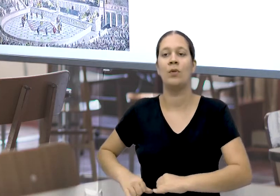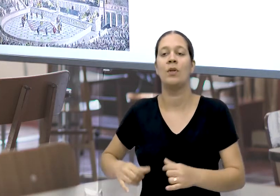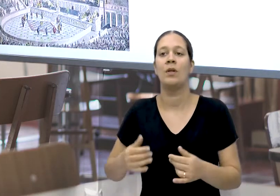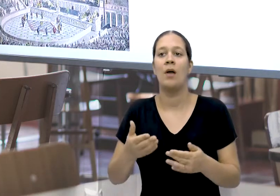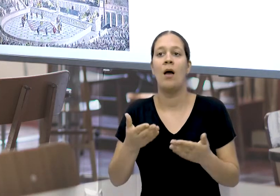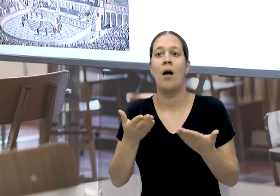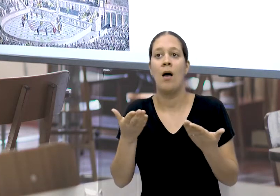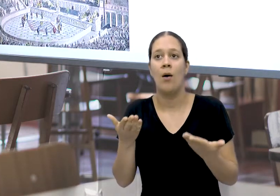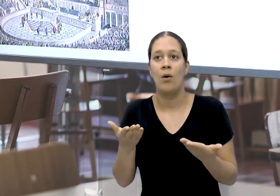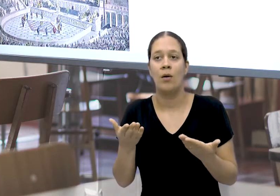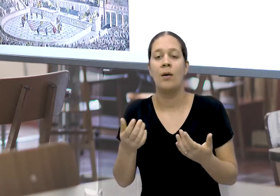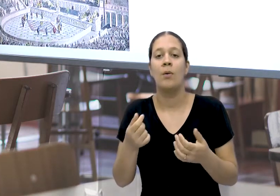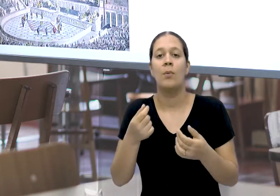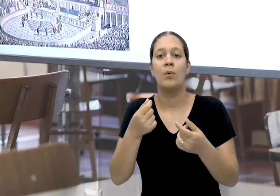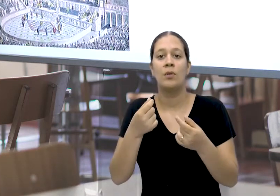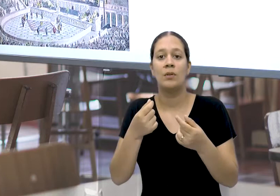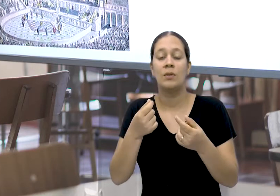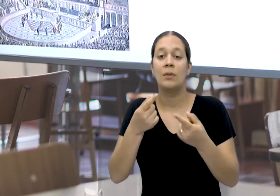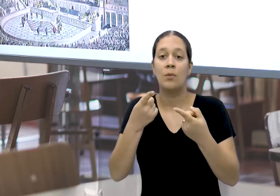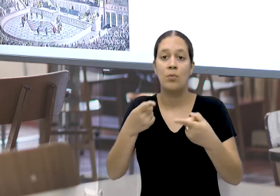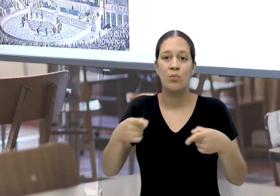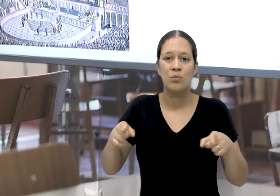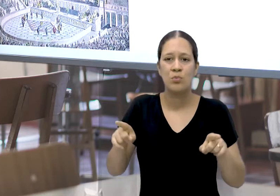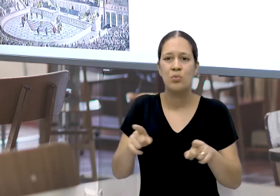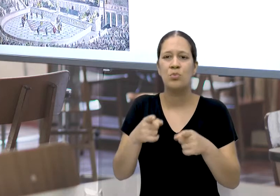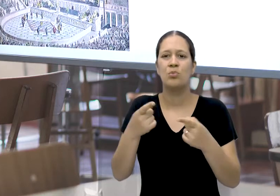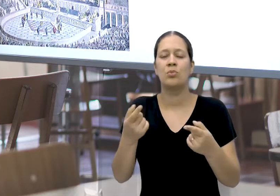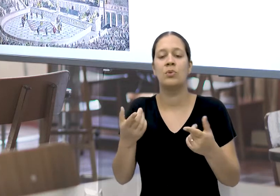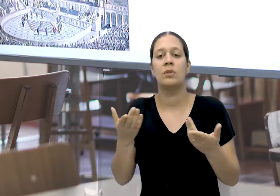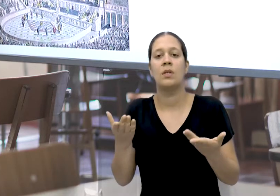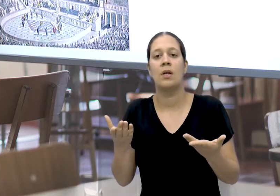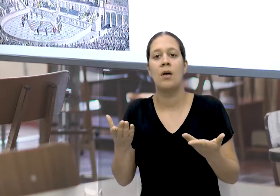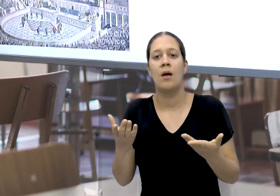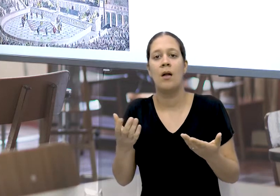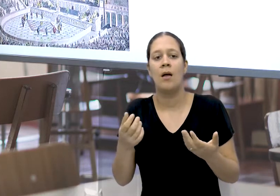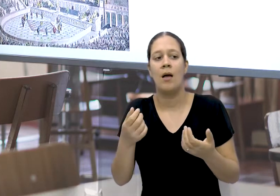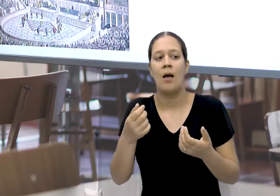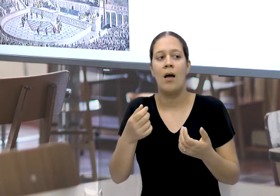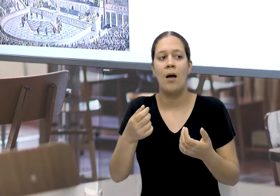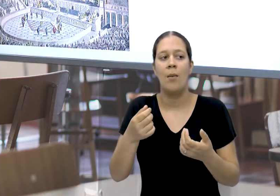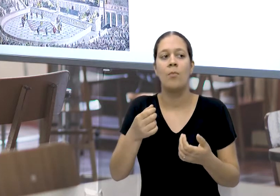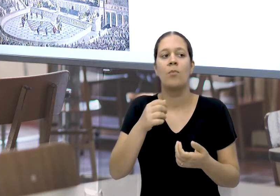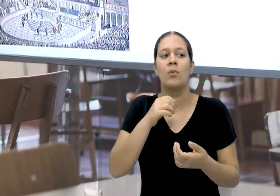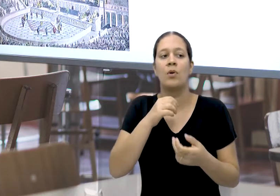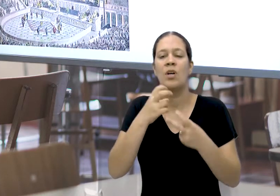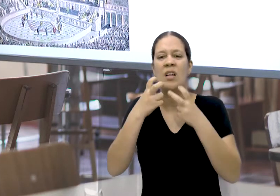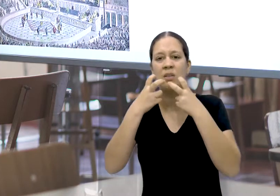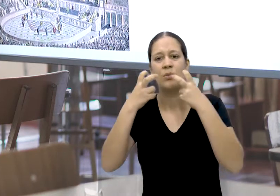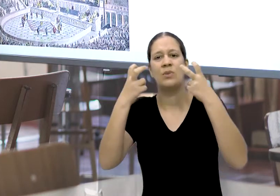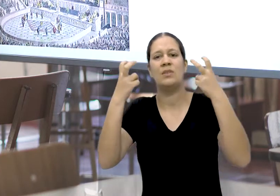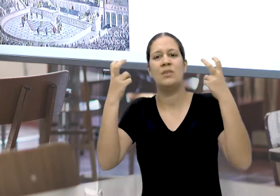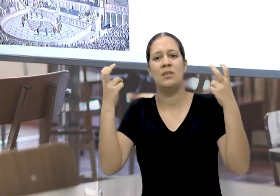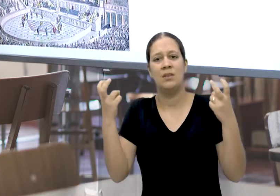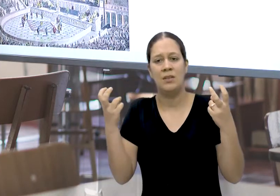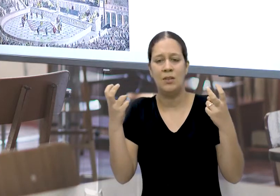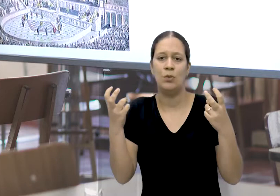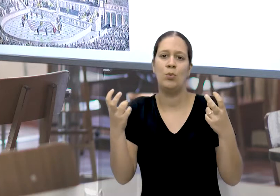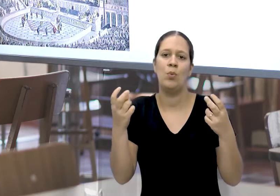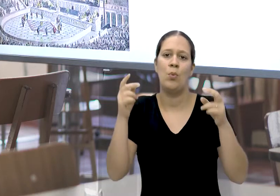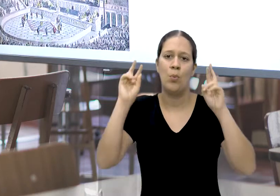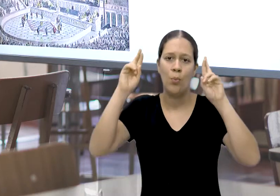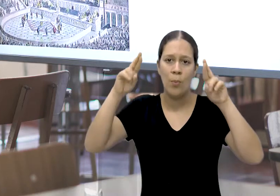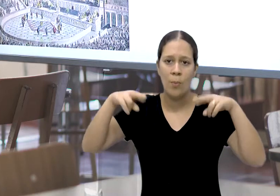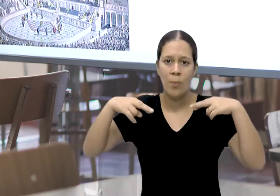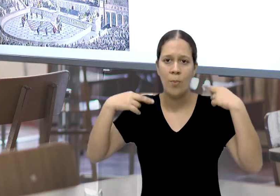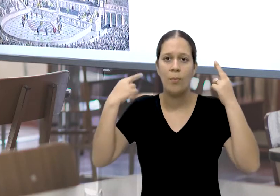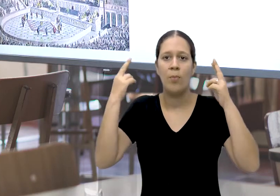principais formatos de texto dramático que surge na Grécia Antiga. Estou falando aqui desses 300 anos